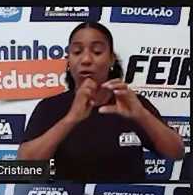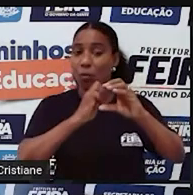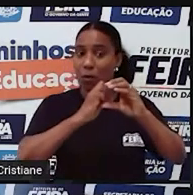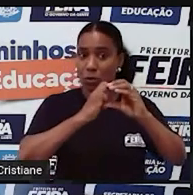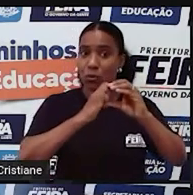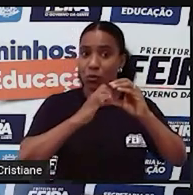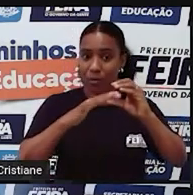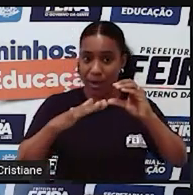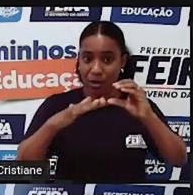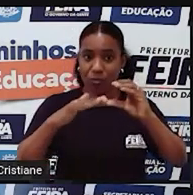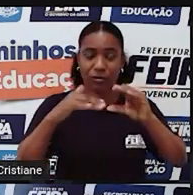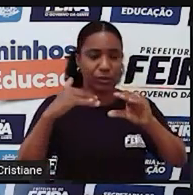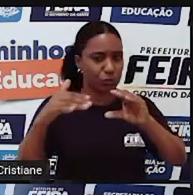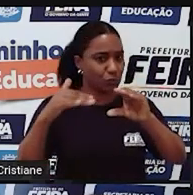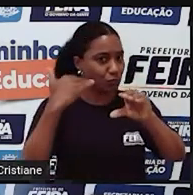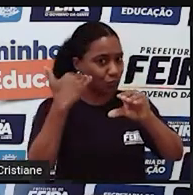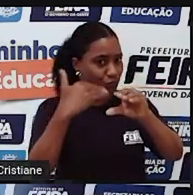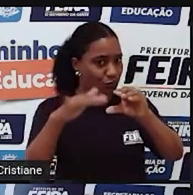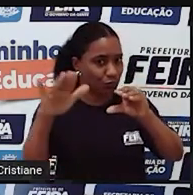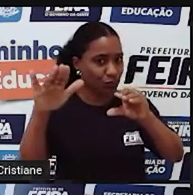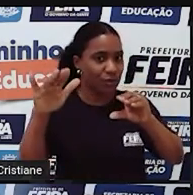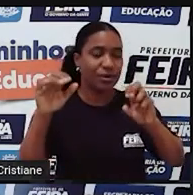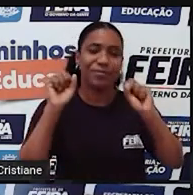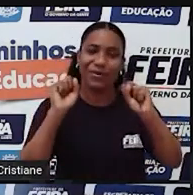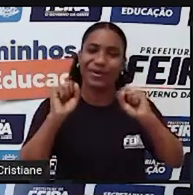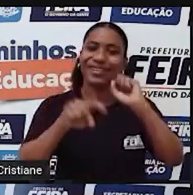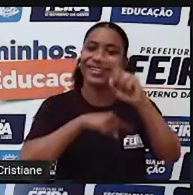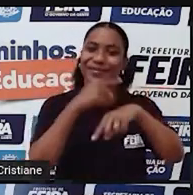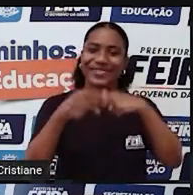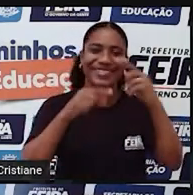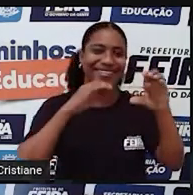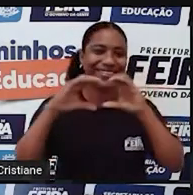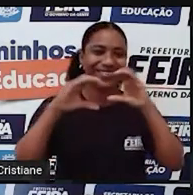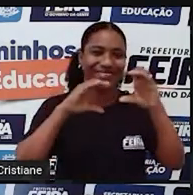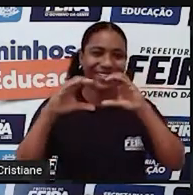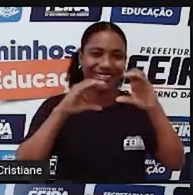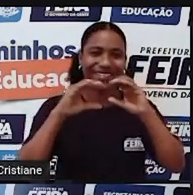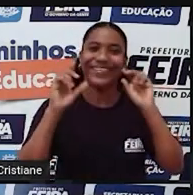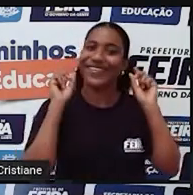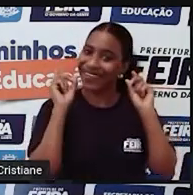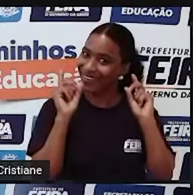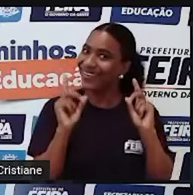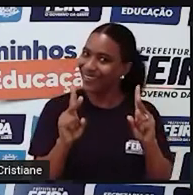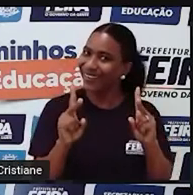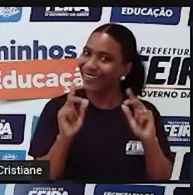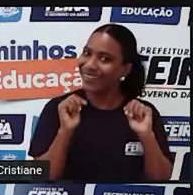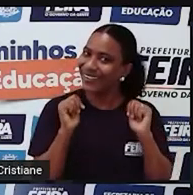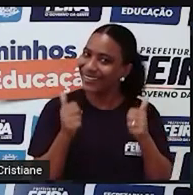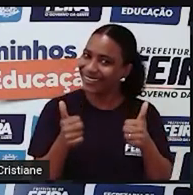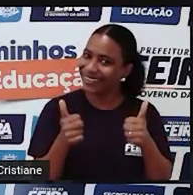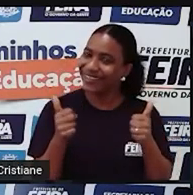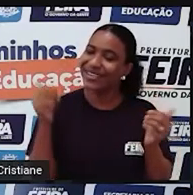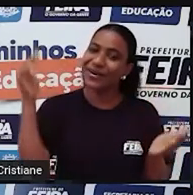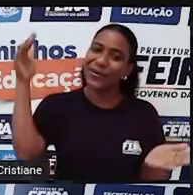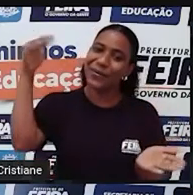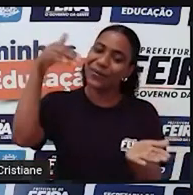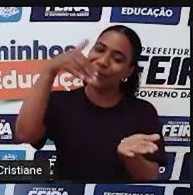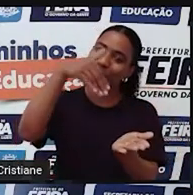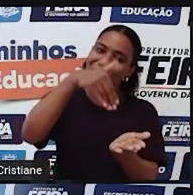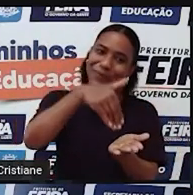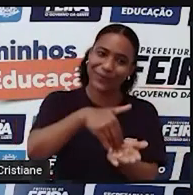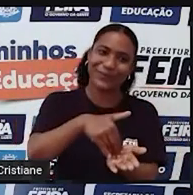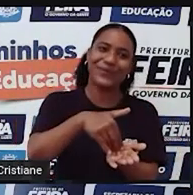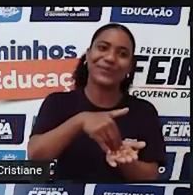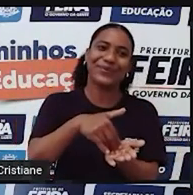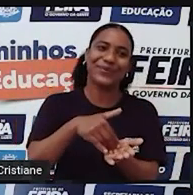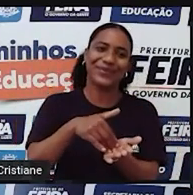na tela. E logo depois a gente vai se comunicar sobre isto. Ok, students? E chegamos então ao